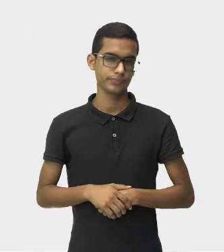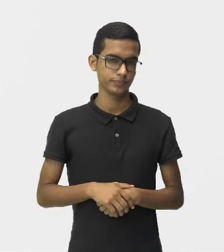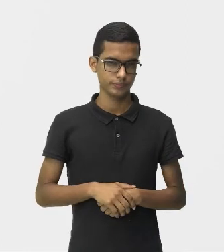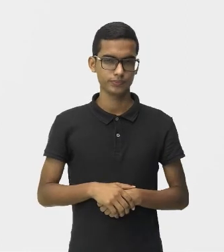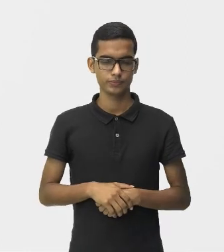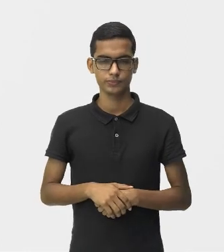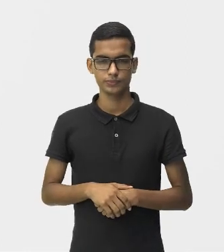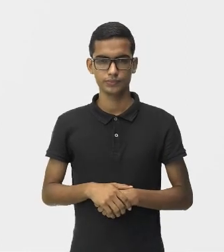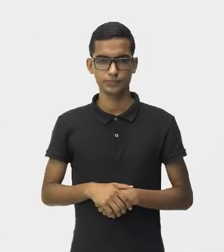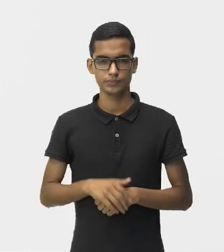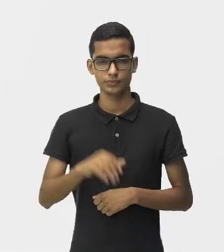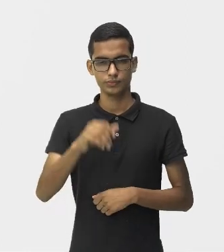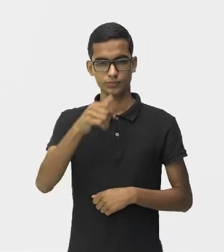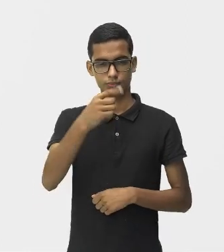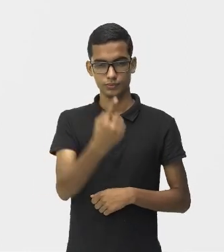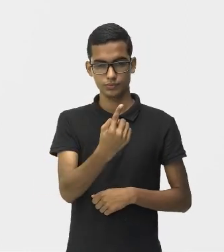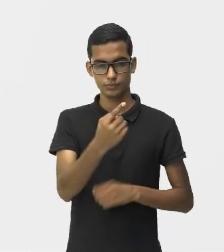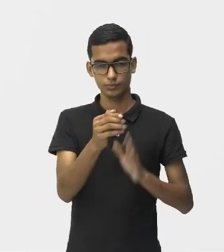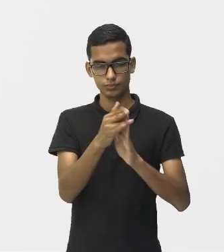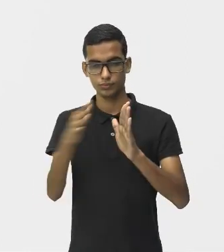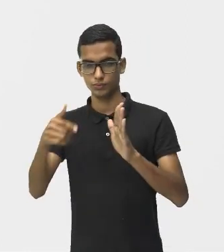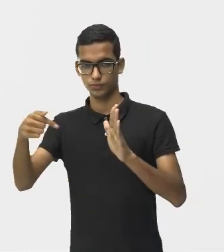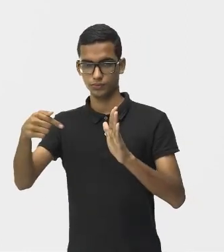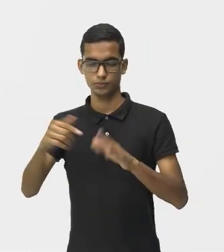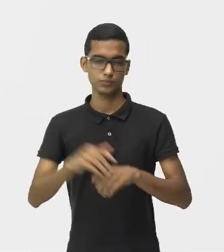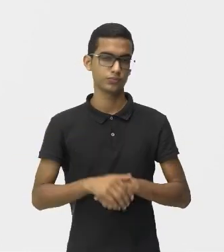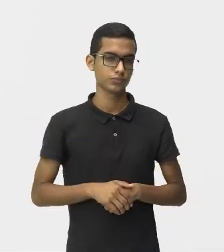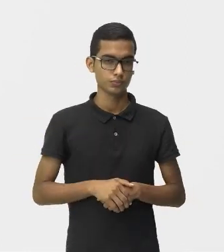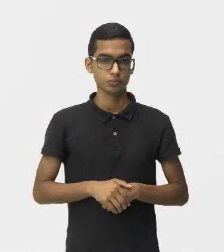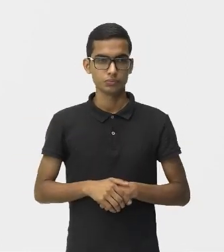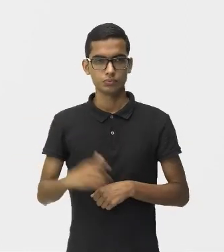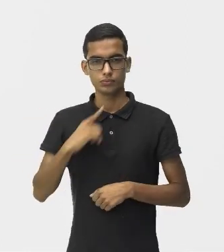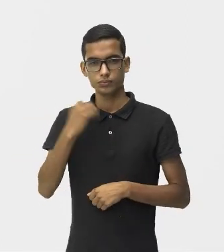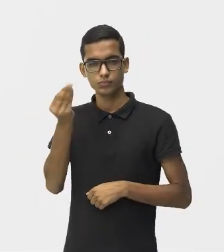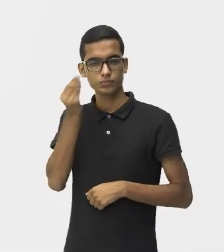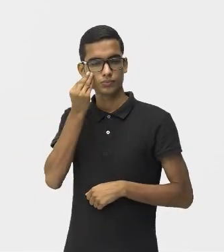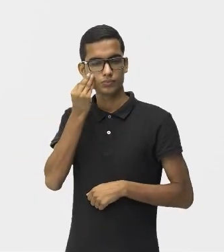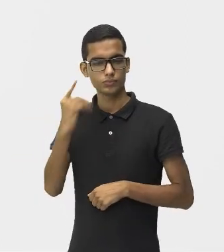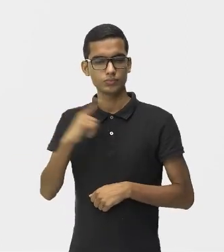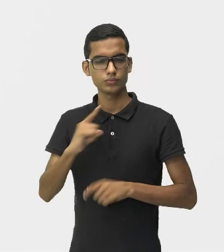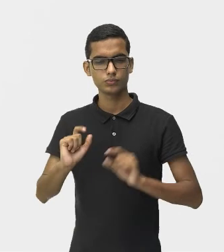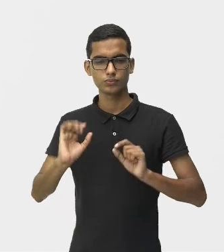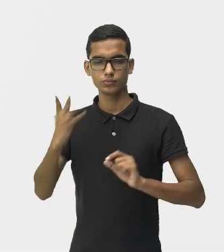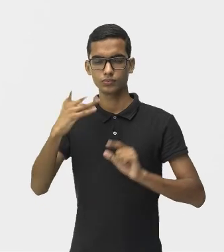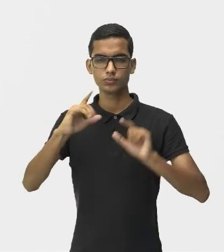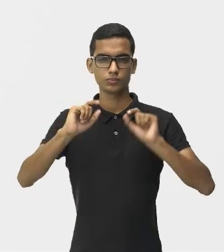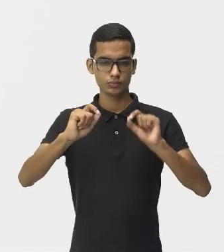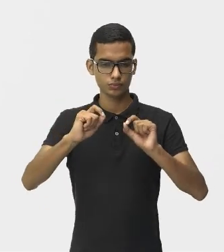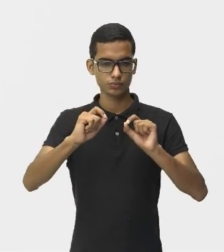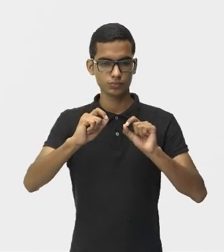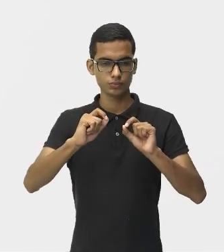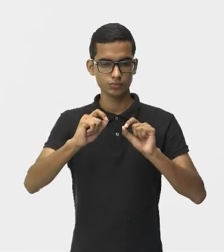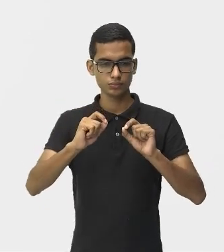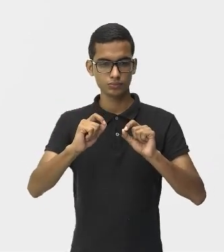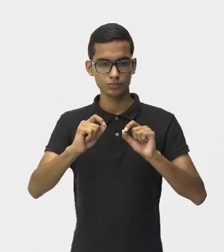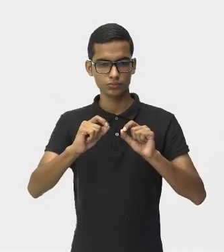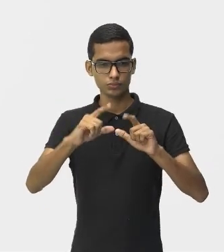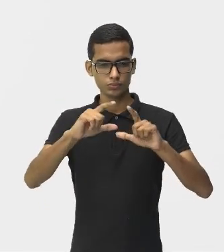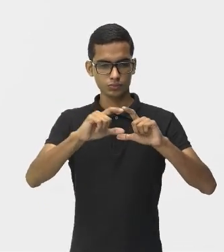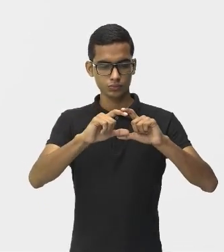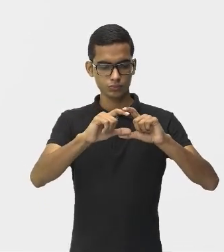observação do esquema. Aí a gente observa que ocorre aqui, ó, uma quebra do primeiro par de